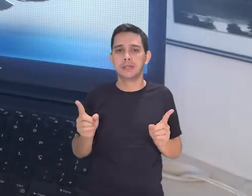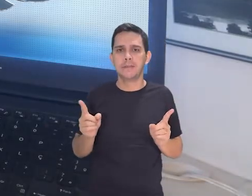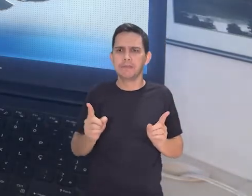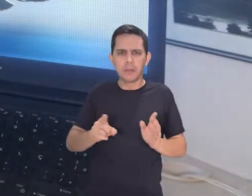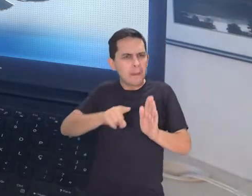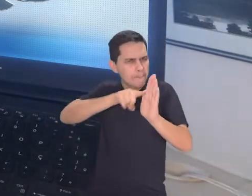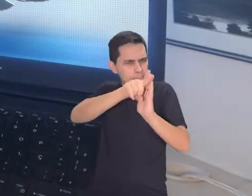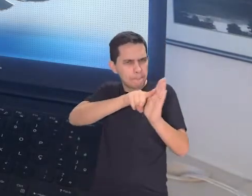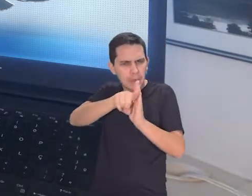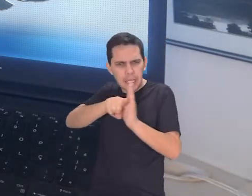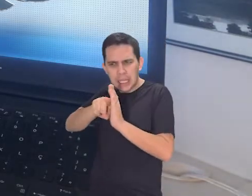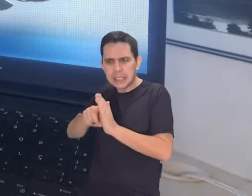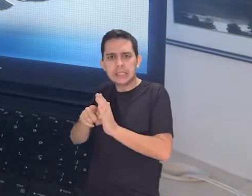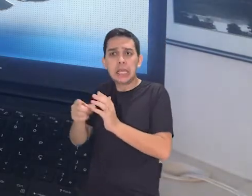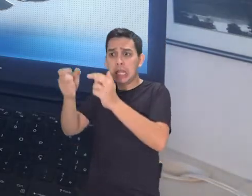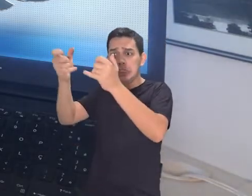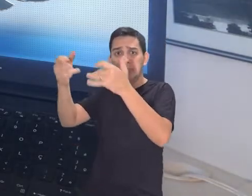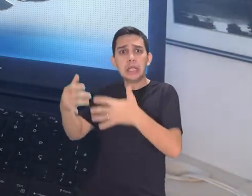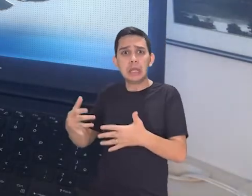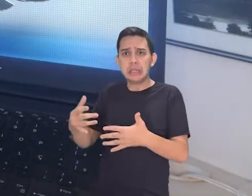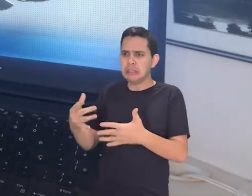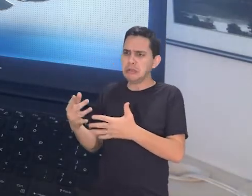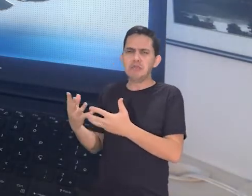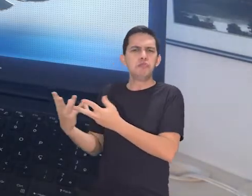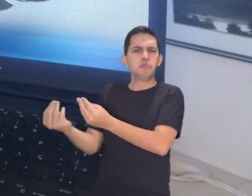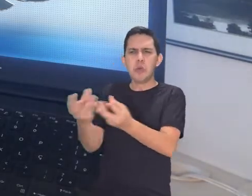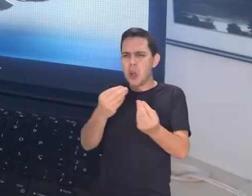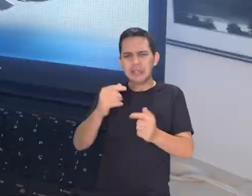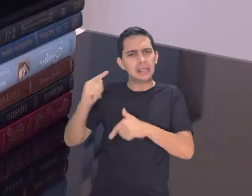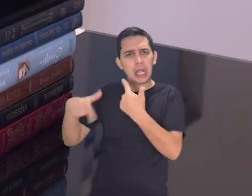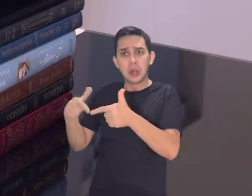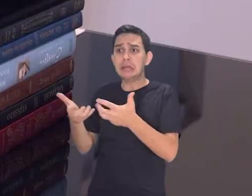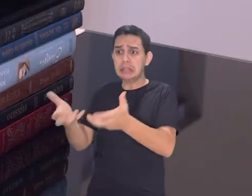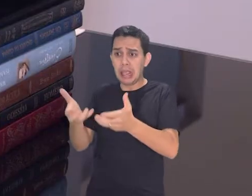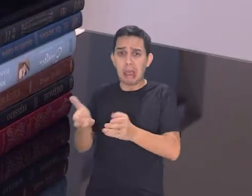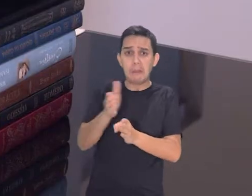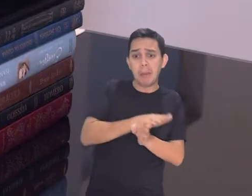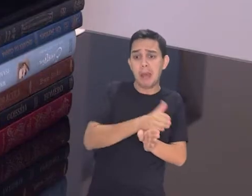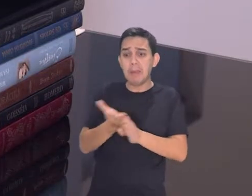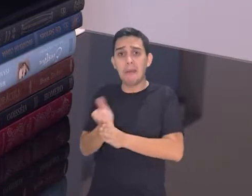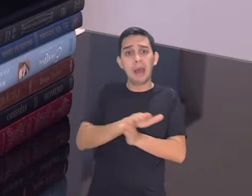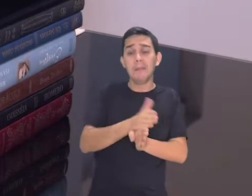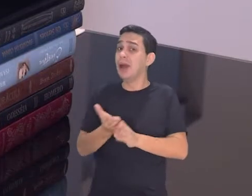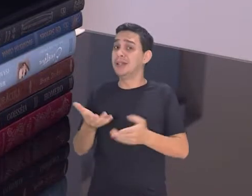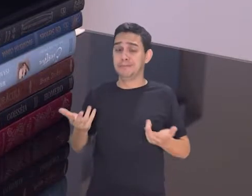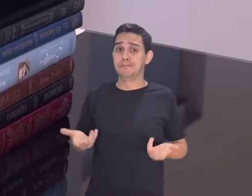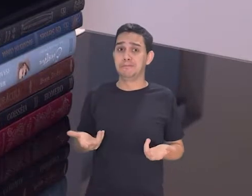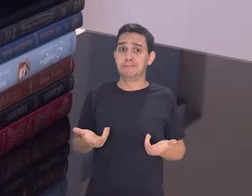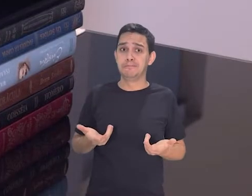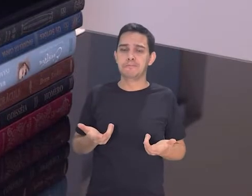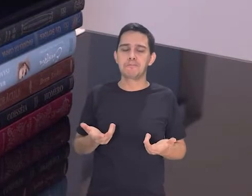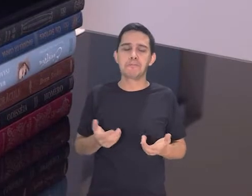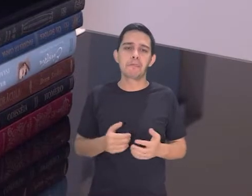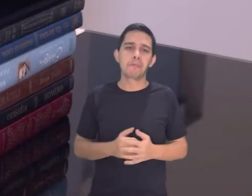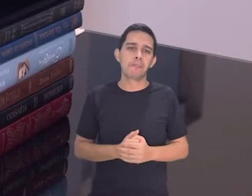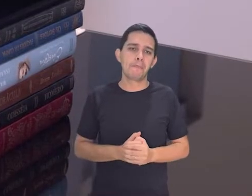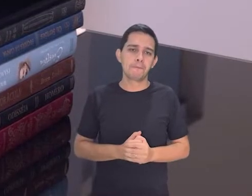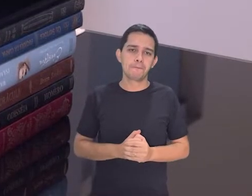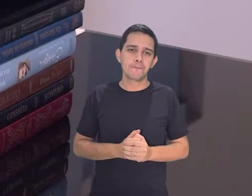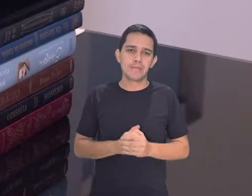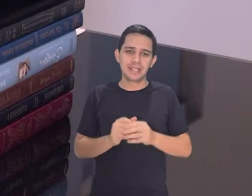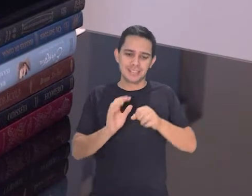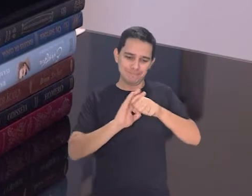trabalhadores preferem um modelo de trabalho híbrido. A pandemia nos demonstrou que o home office é